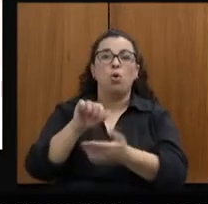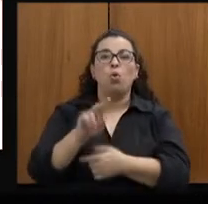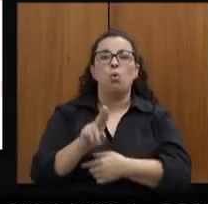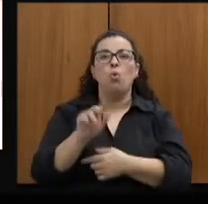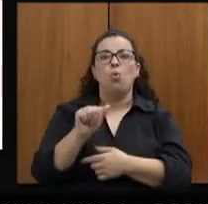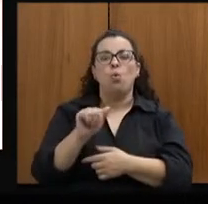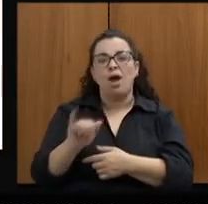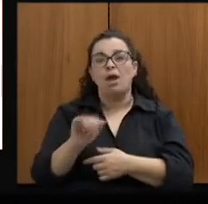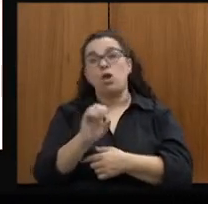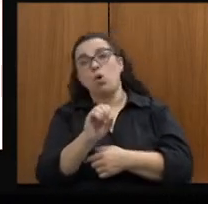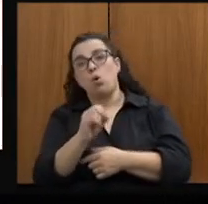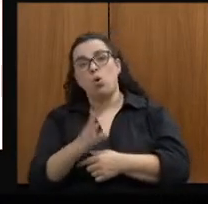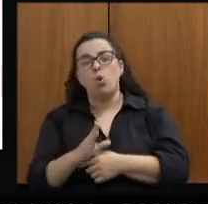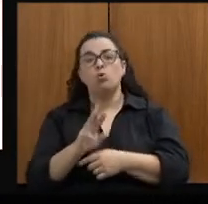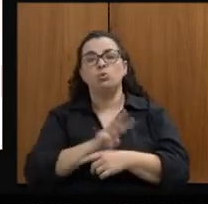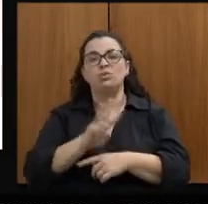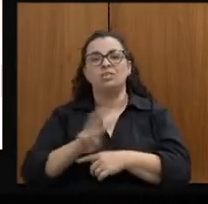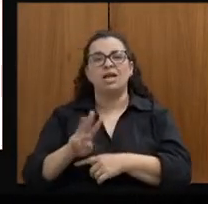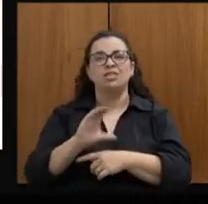pelo site